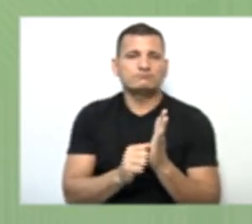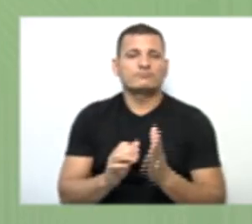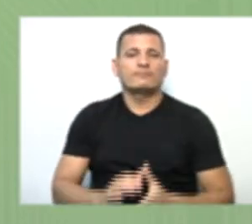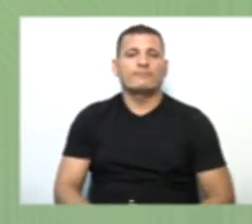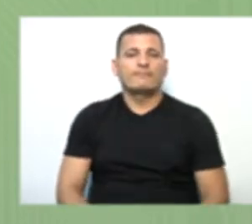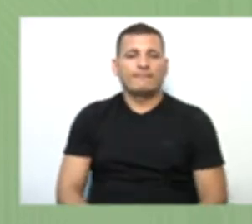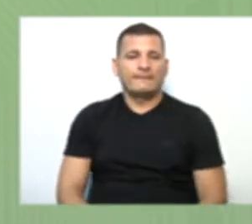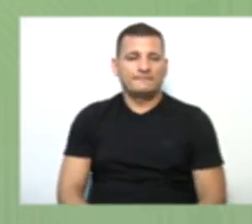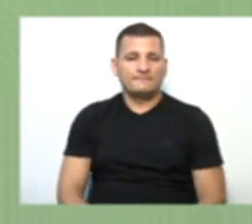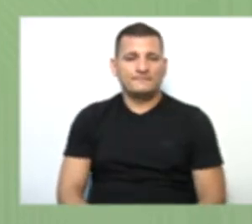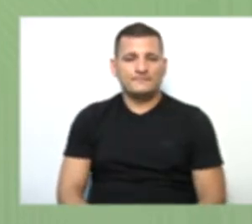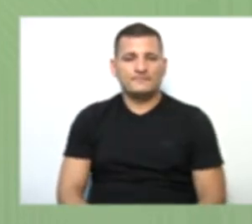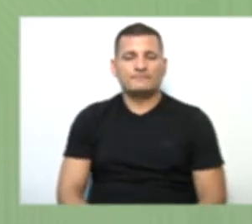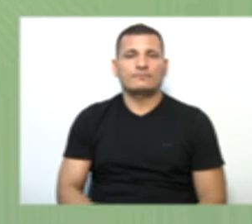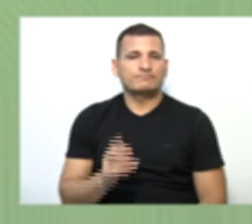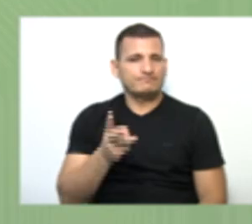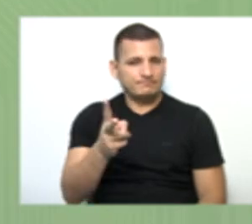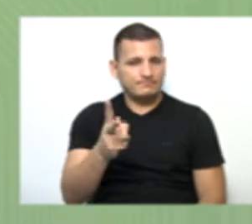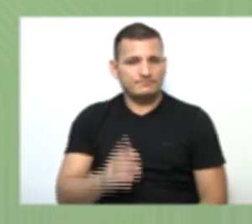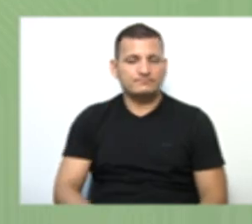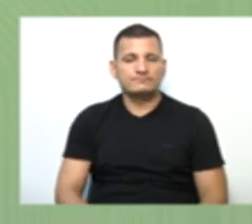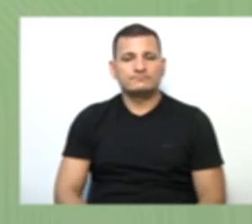escrituração. Continuando,